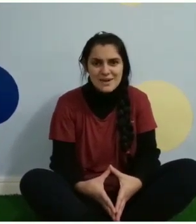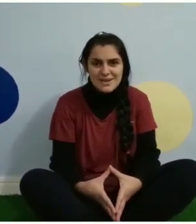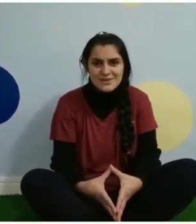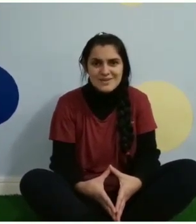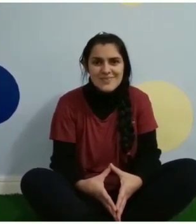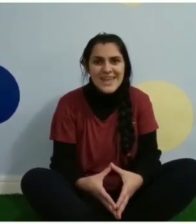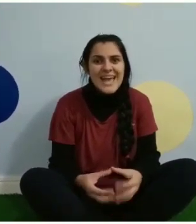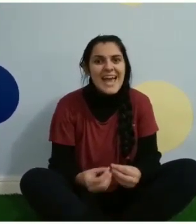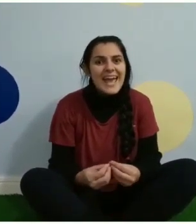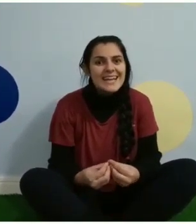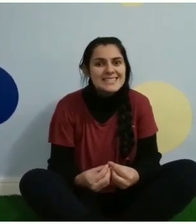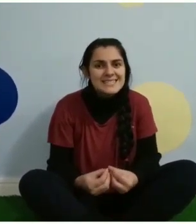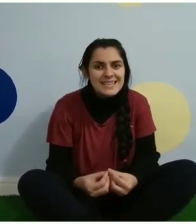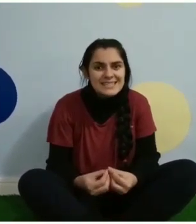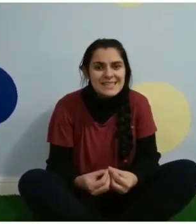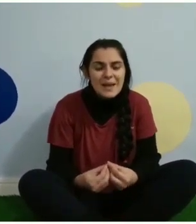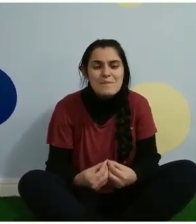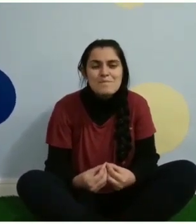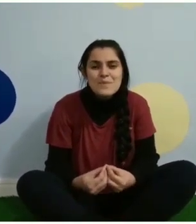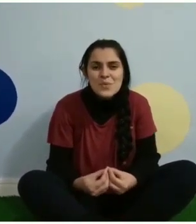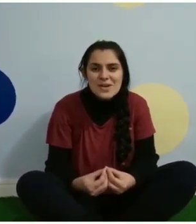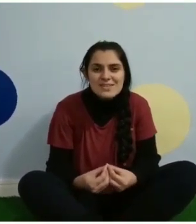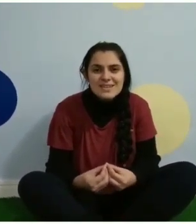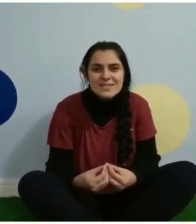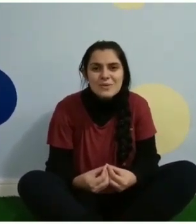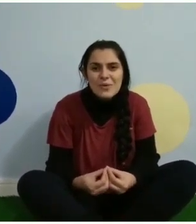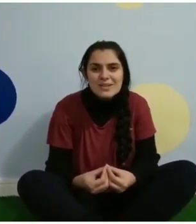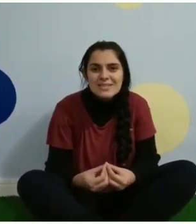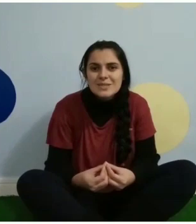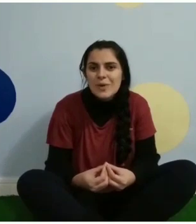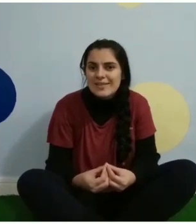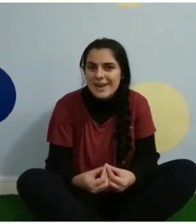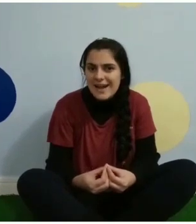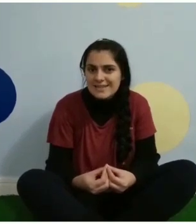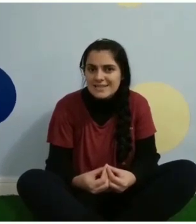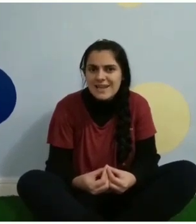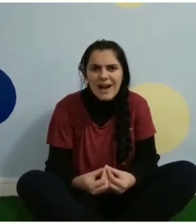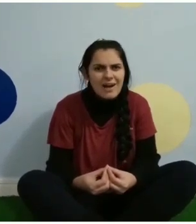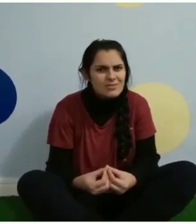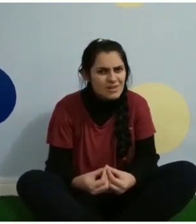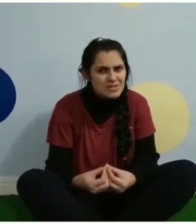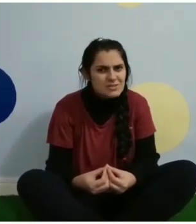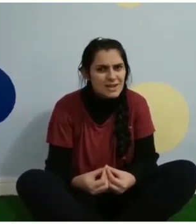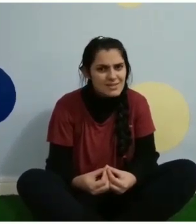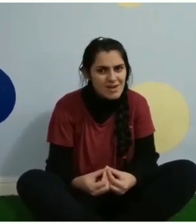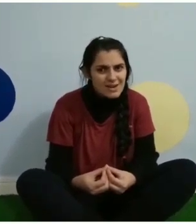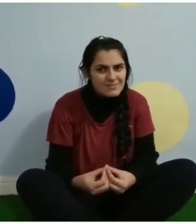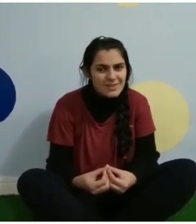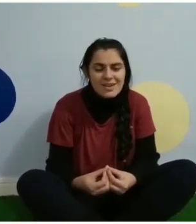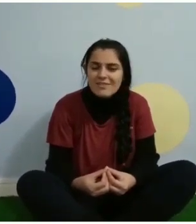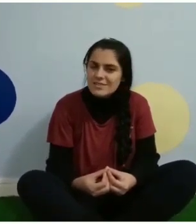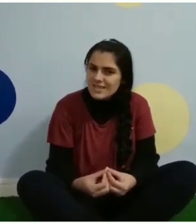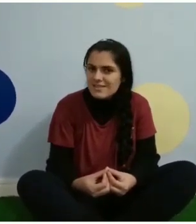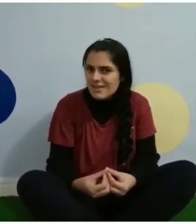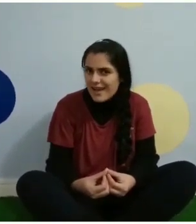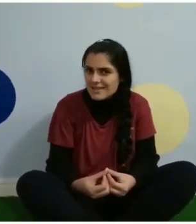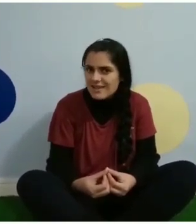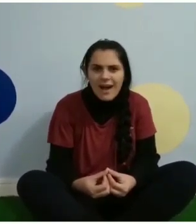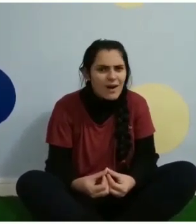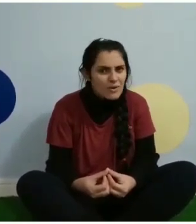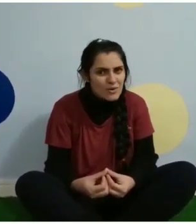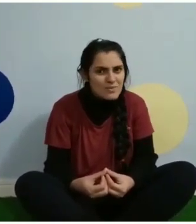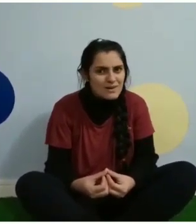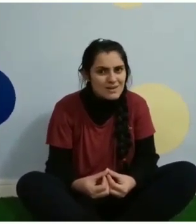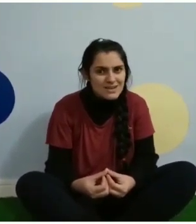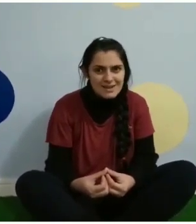diversos tamanhos. Existem muitas coisas quadradas ao nosso redor. Vocês